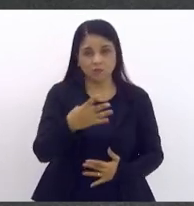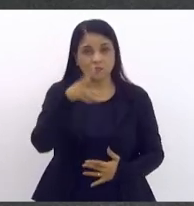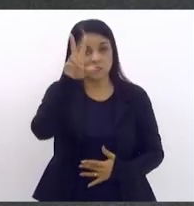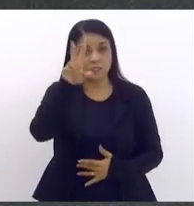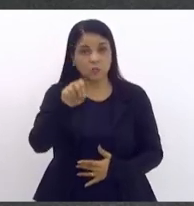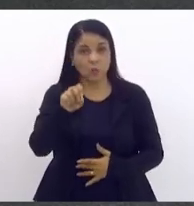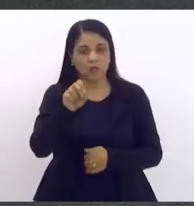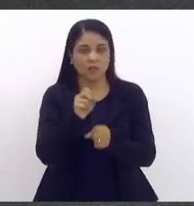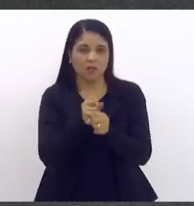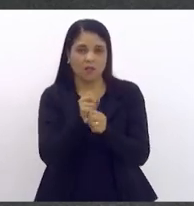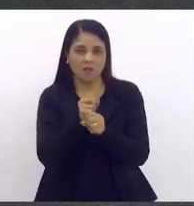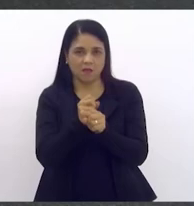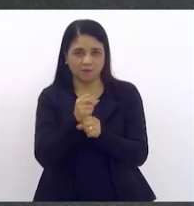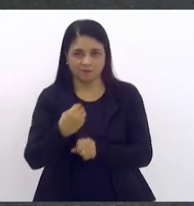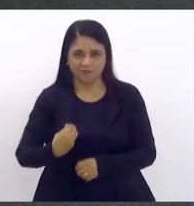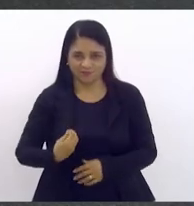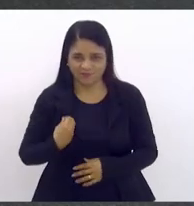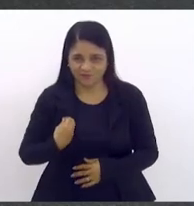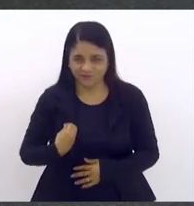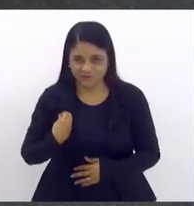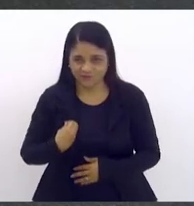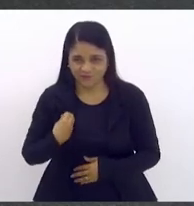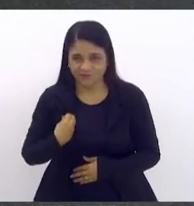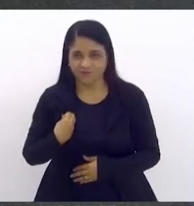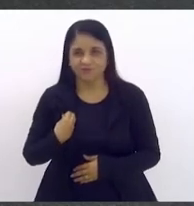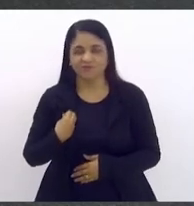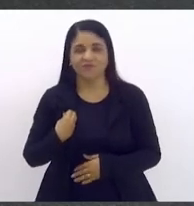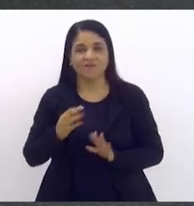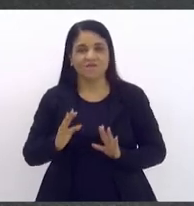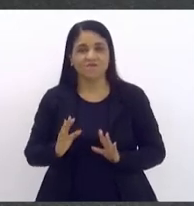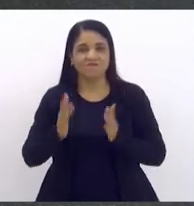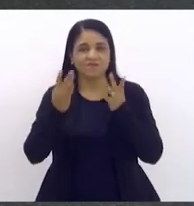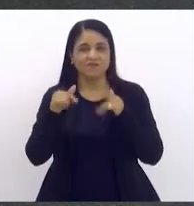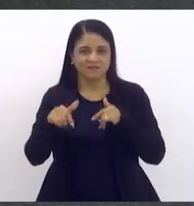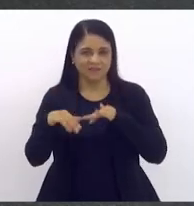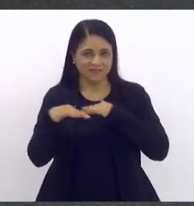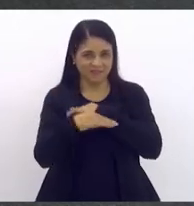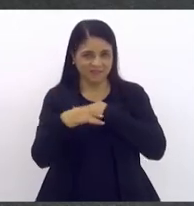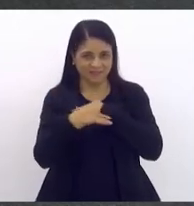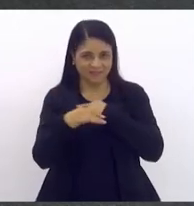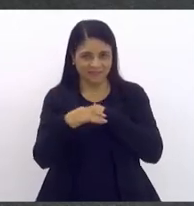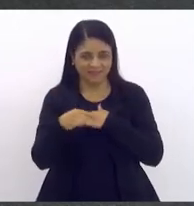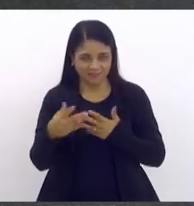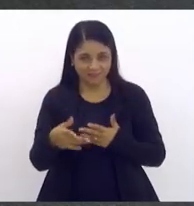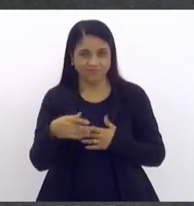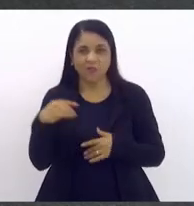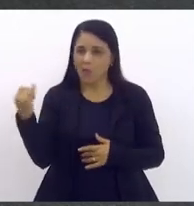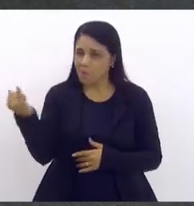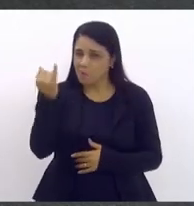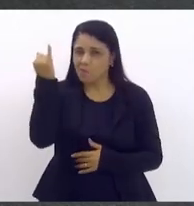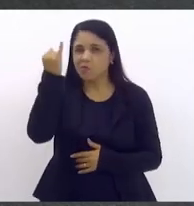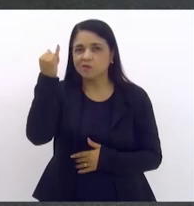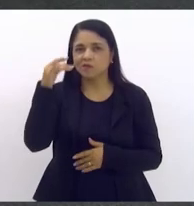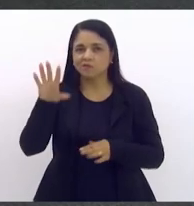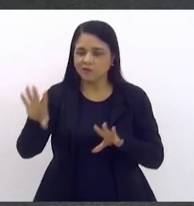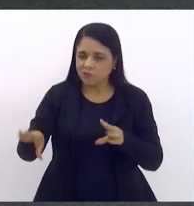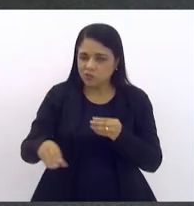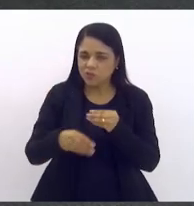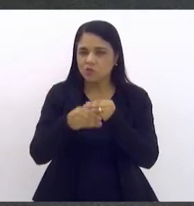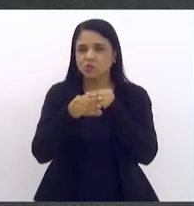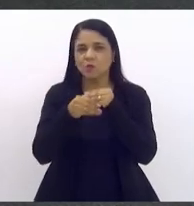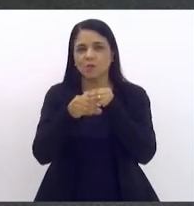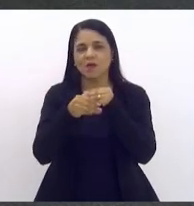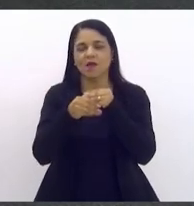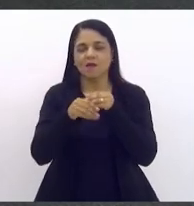450 anos de existência. E vai ser muito importante o que a gente está fazendo aqui, porque vai somar a iniciativa da